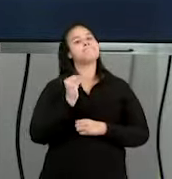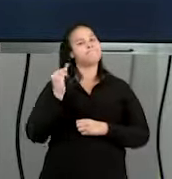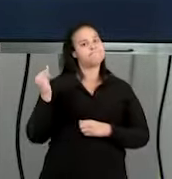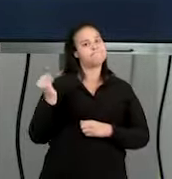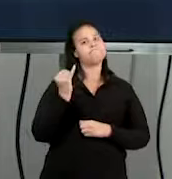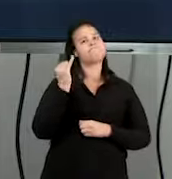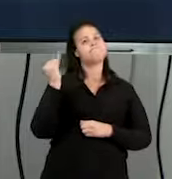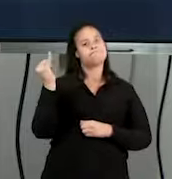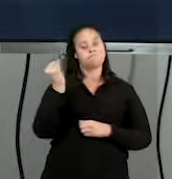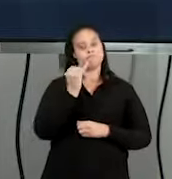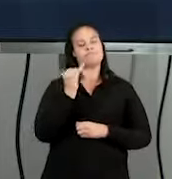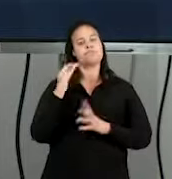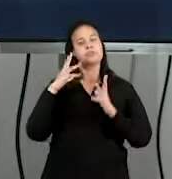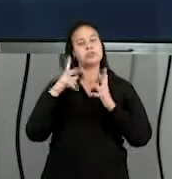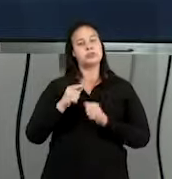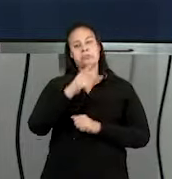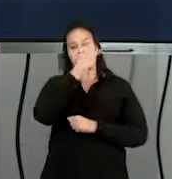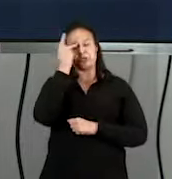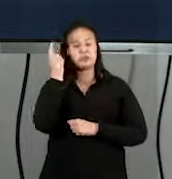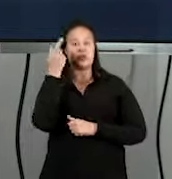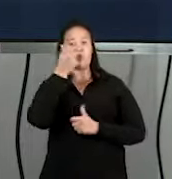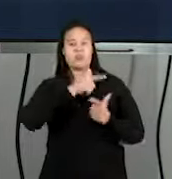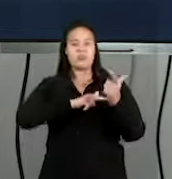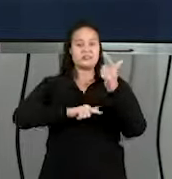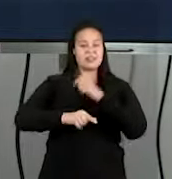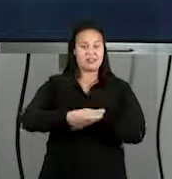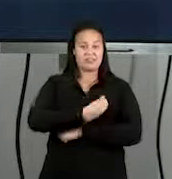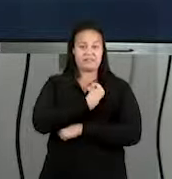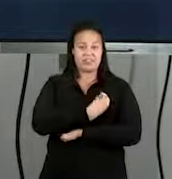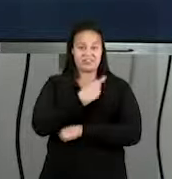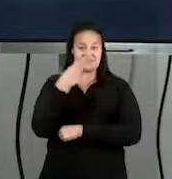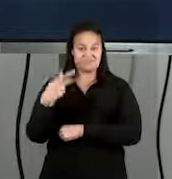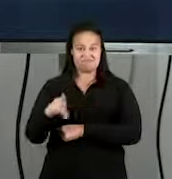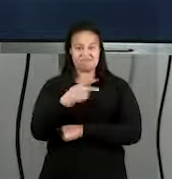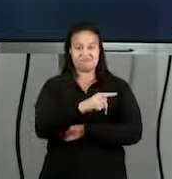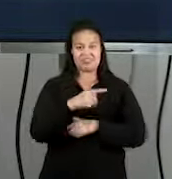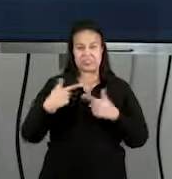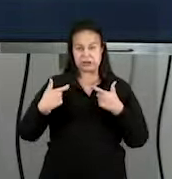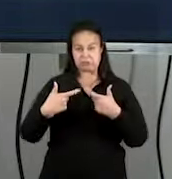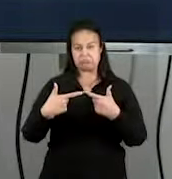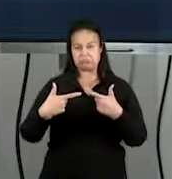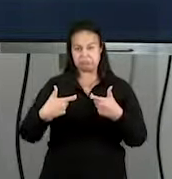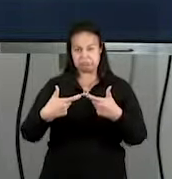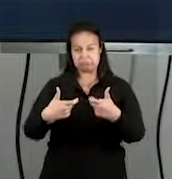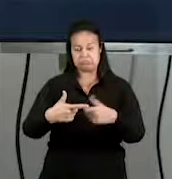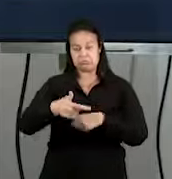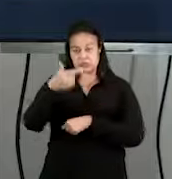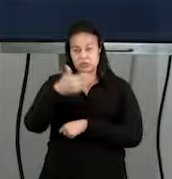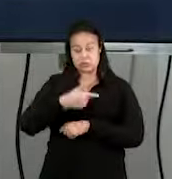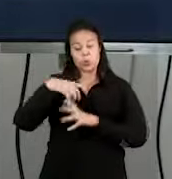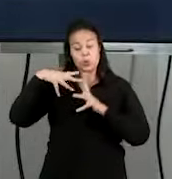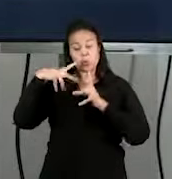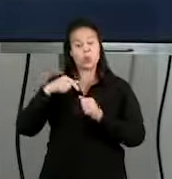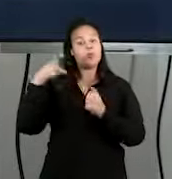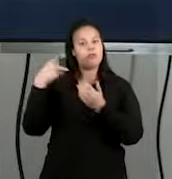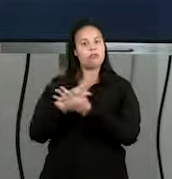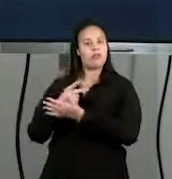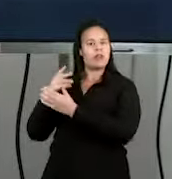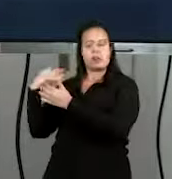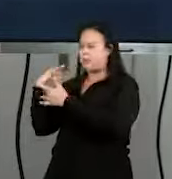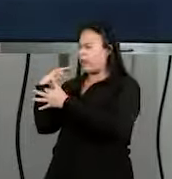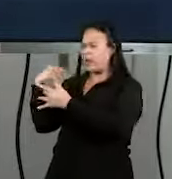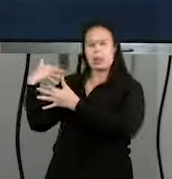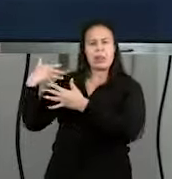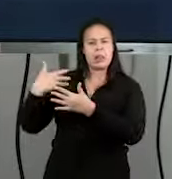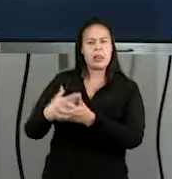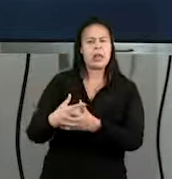pessoas conseguissem ter em suas vidas, e que ali na Segunda Guerra Mundial, tudo aquilo que aconteceu em decorrência da